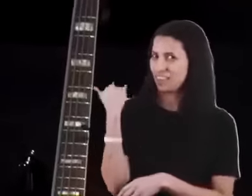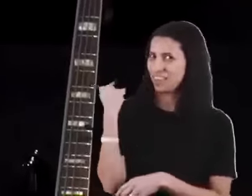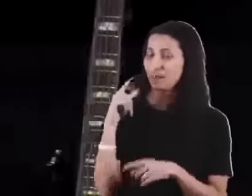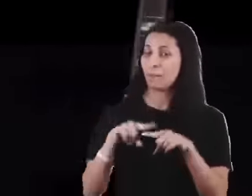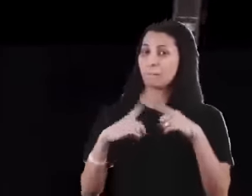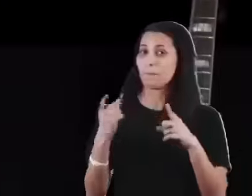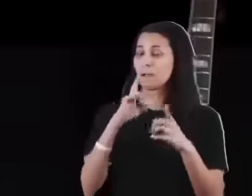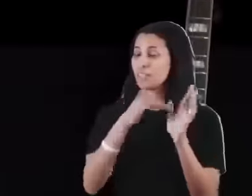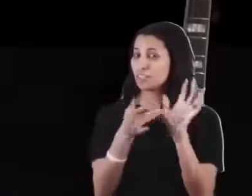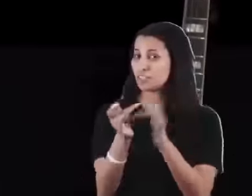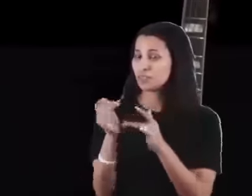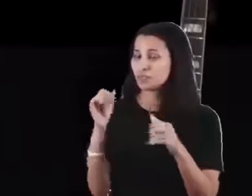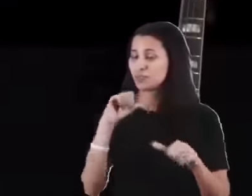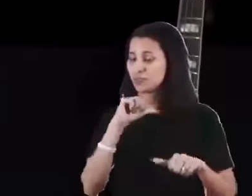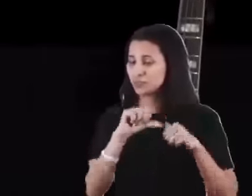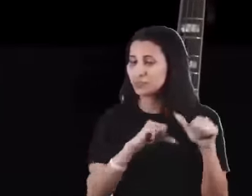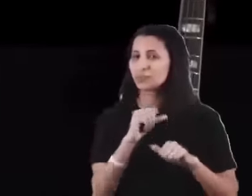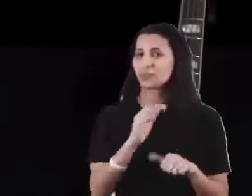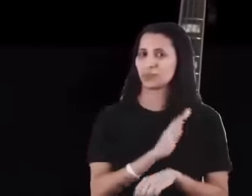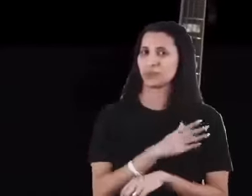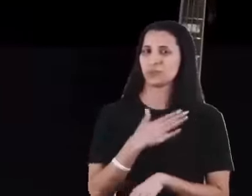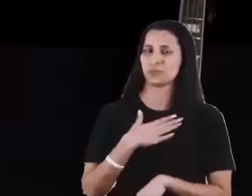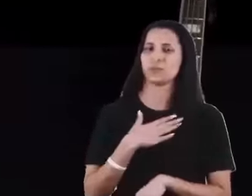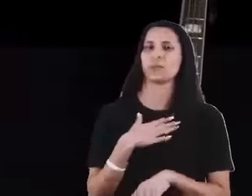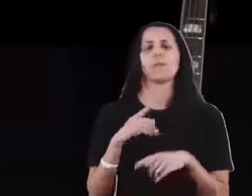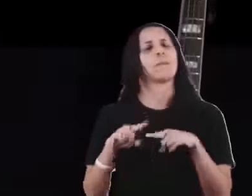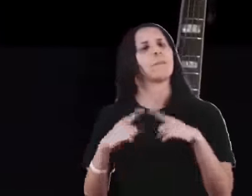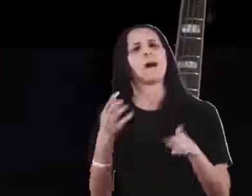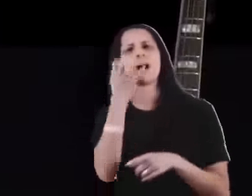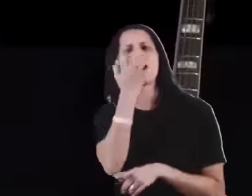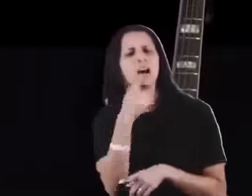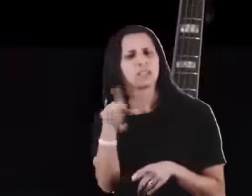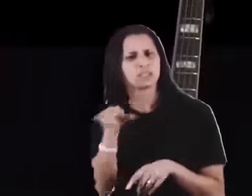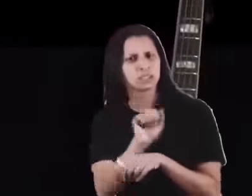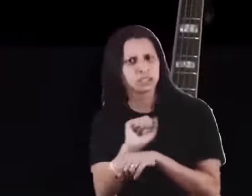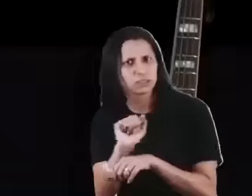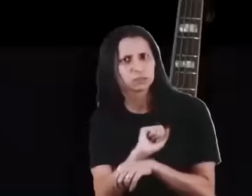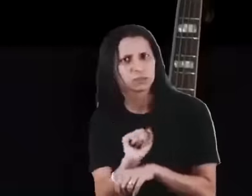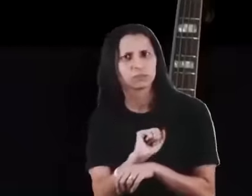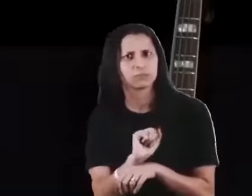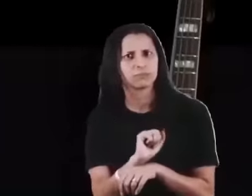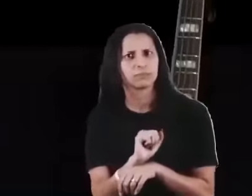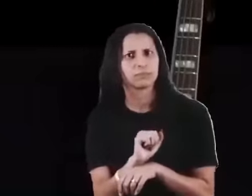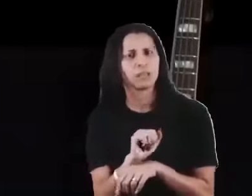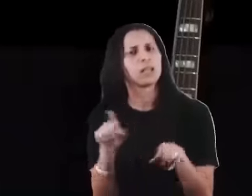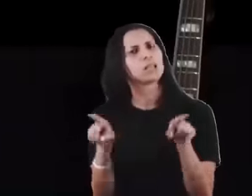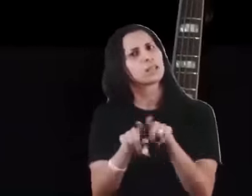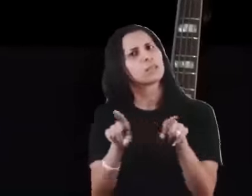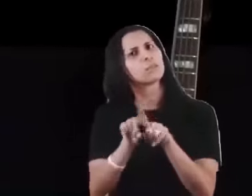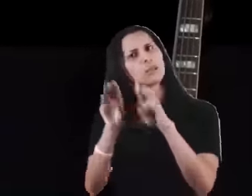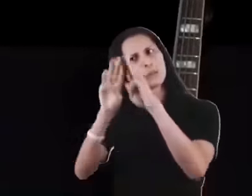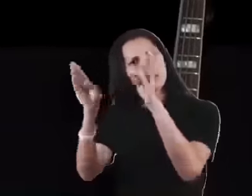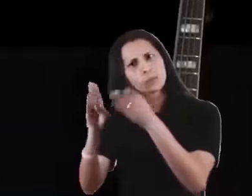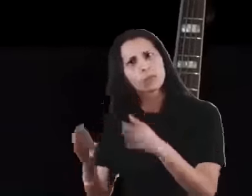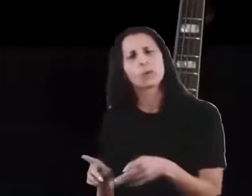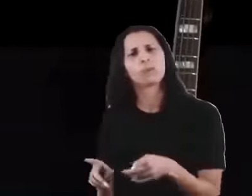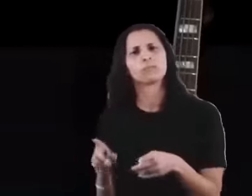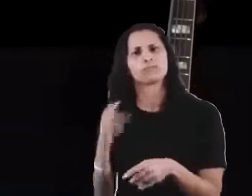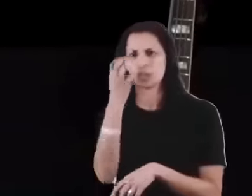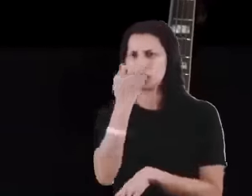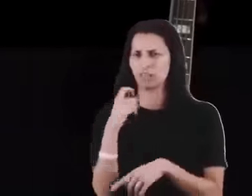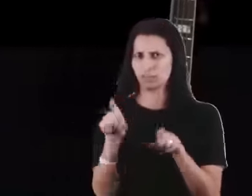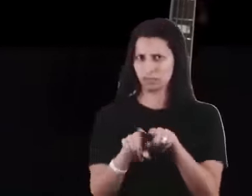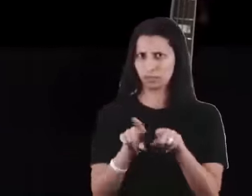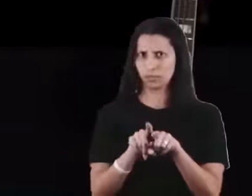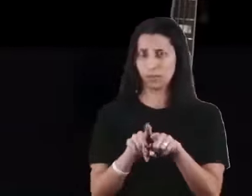um ano você pessoal abusa de Abraão não paga comigo e pensa não ia ter alguns do outro também não porque toda vez que tu pegasse um outro